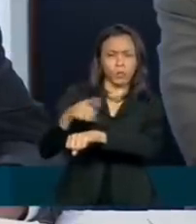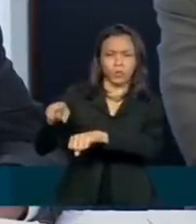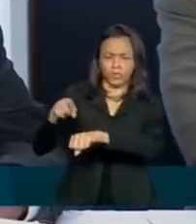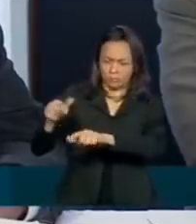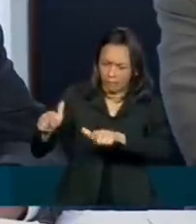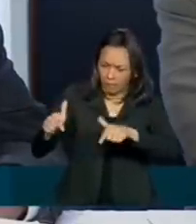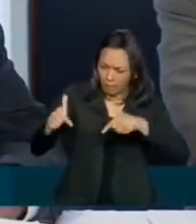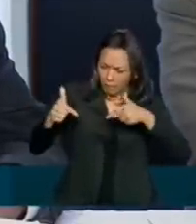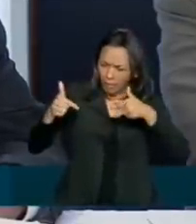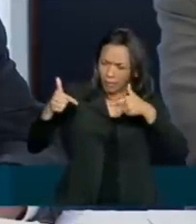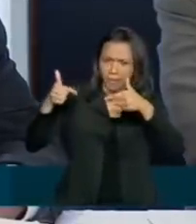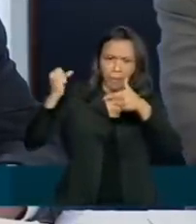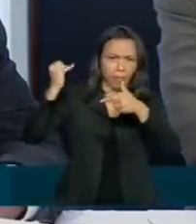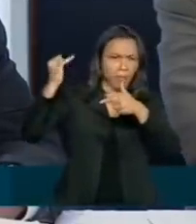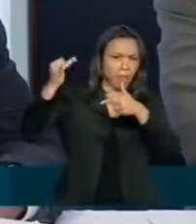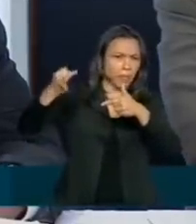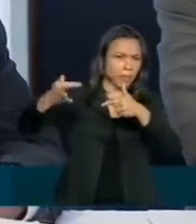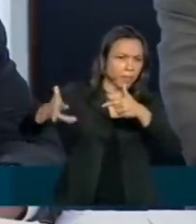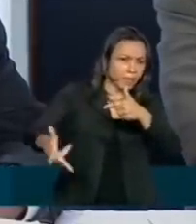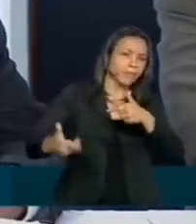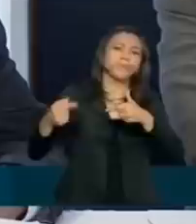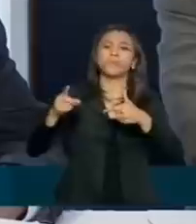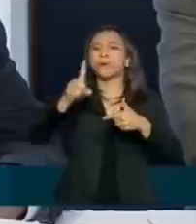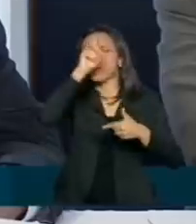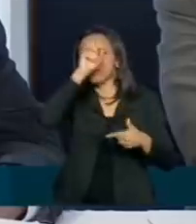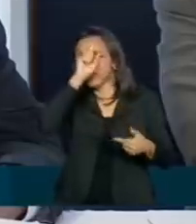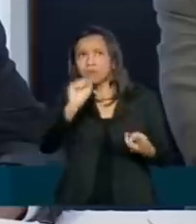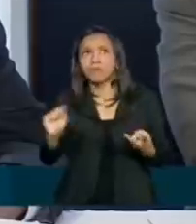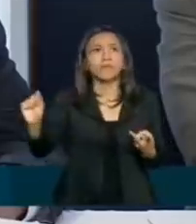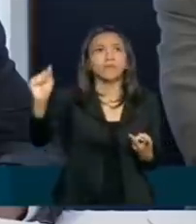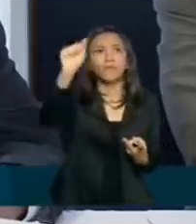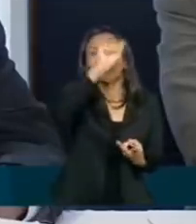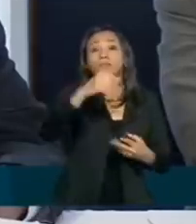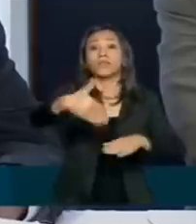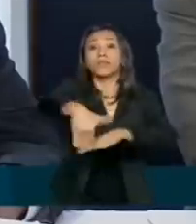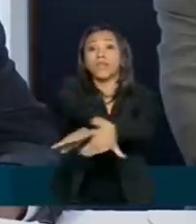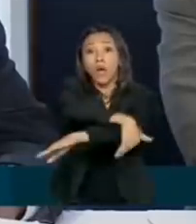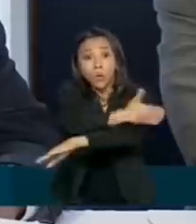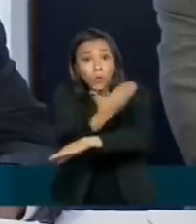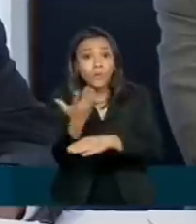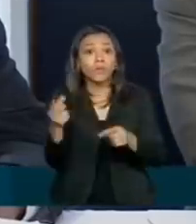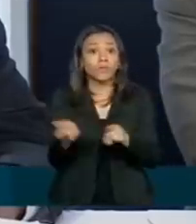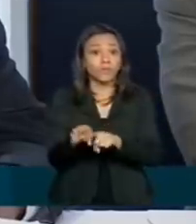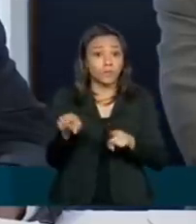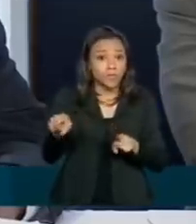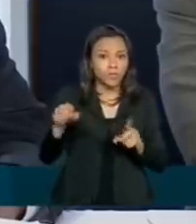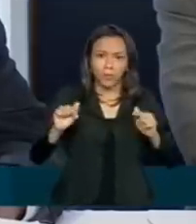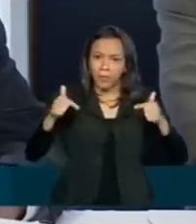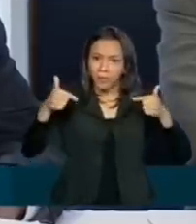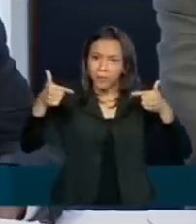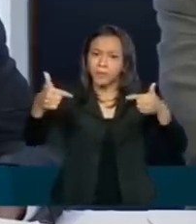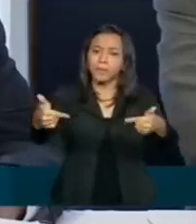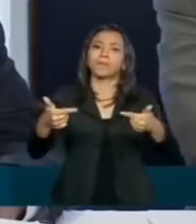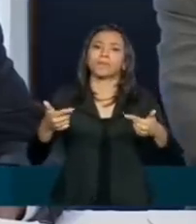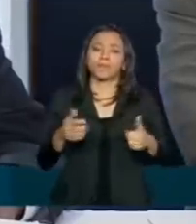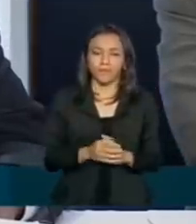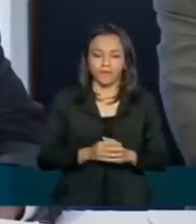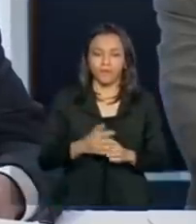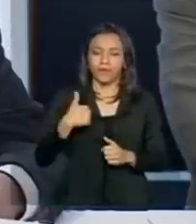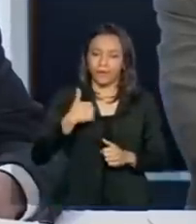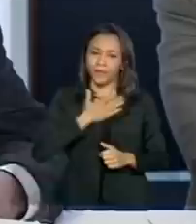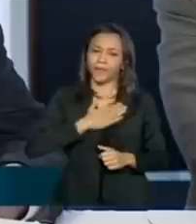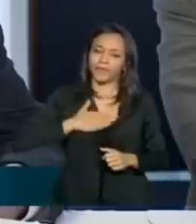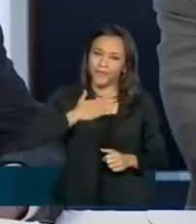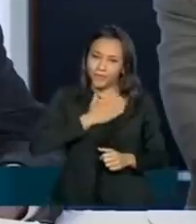hospitais, nos postos de saúde, na rua, aonde tiver que ser, nos petrigues. E eu gostaria de